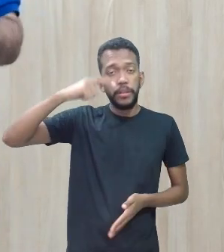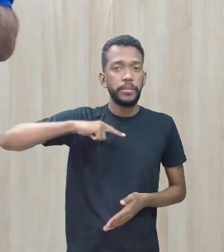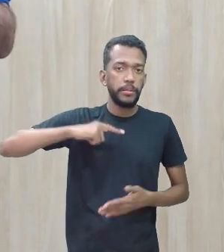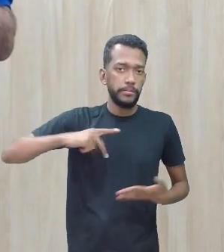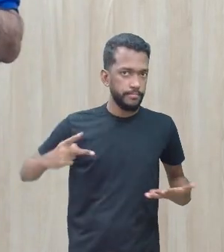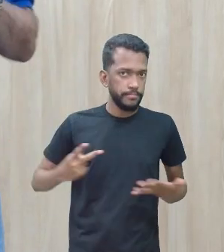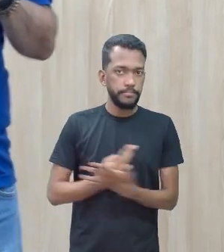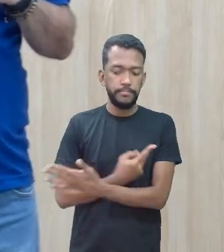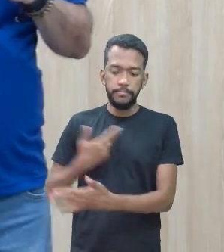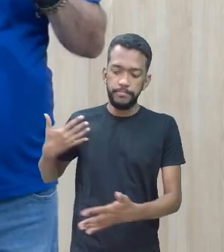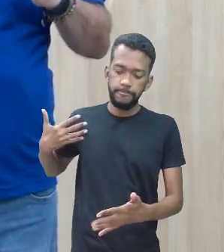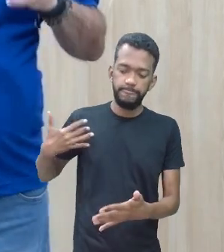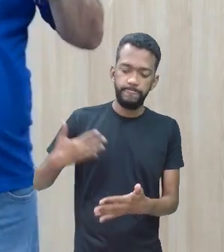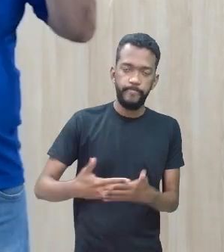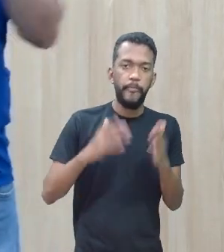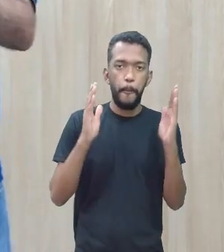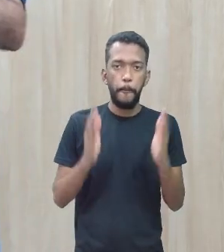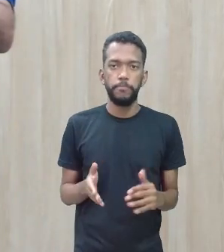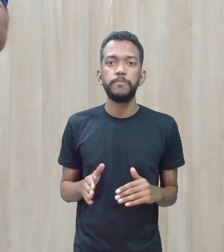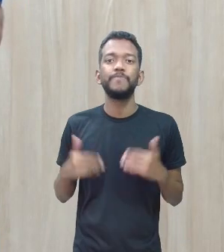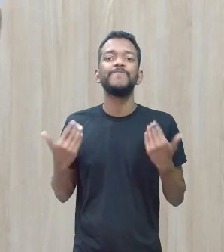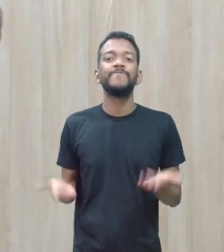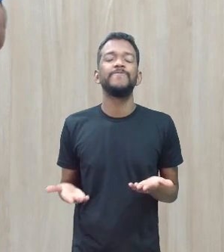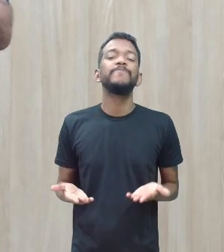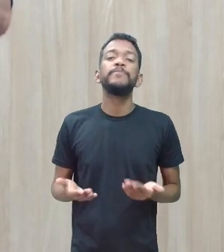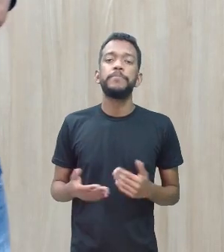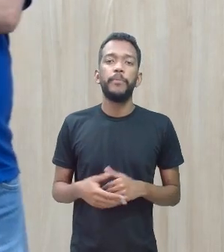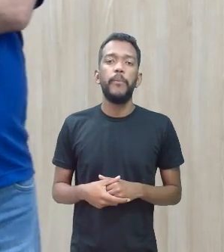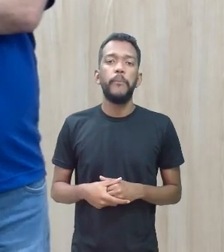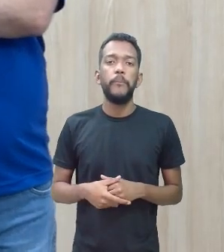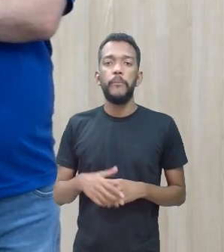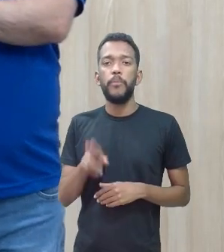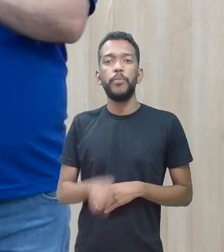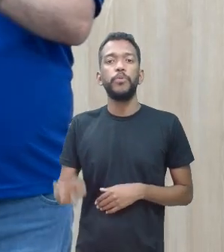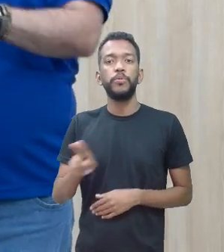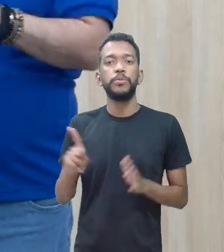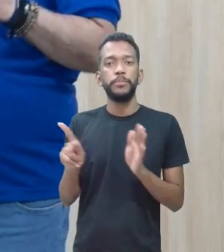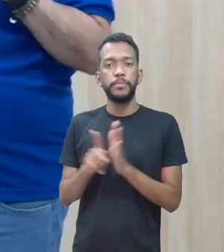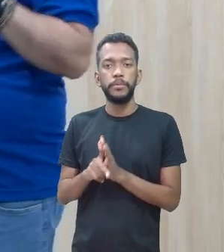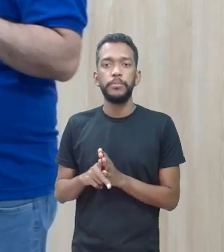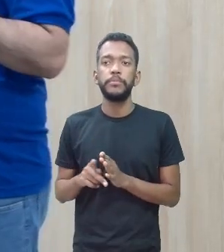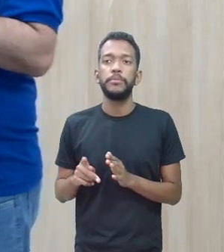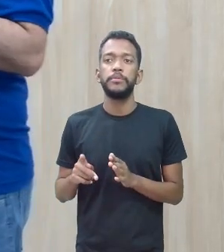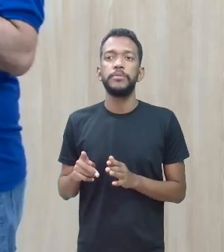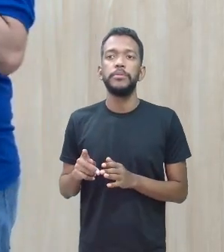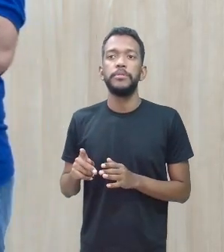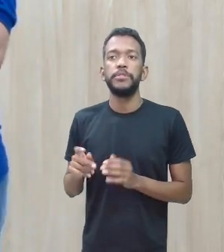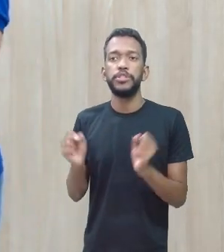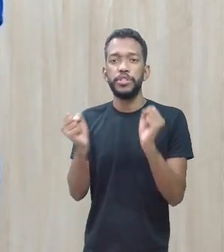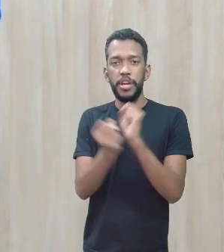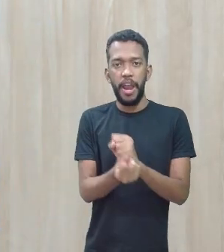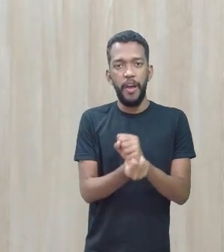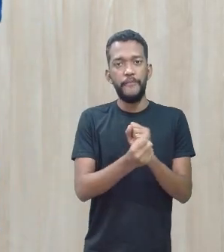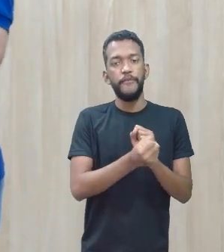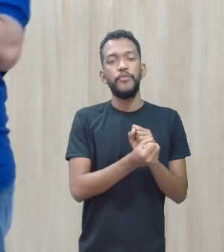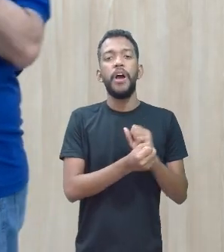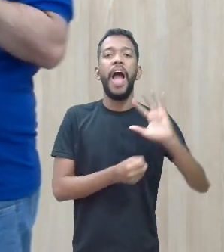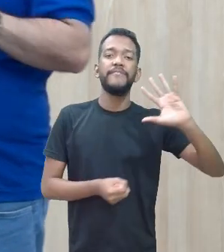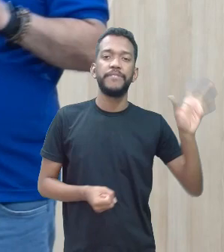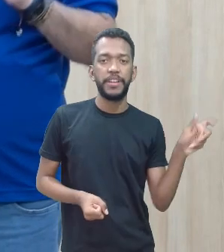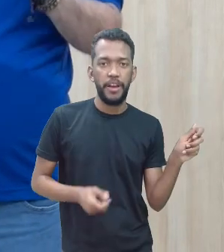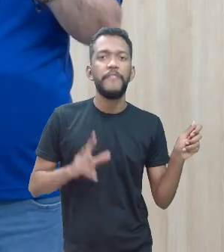evidenciar. Então, se utilizava não somente a mão de obra escrava africana, que a gente vai falar sobre